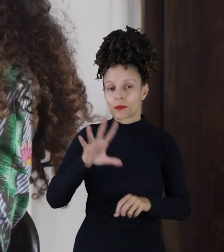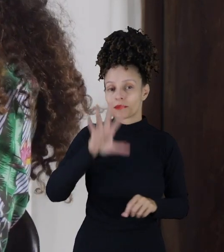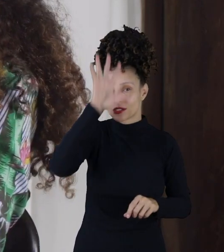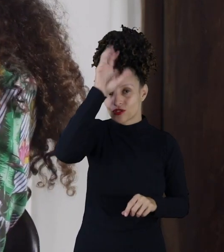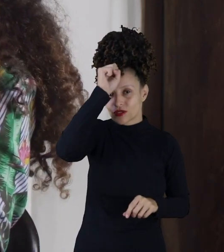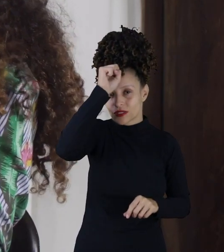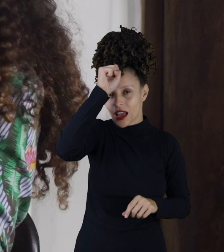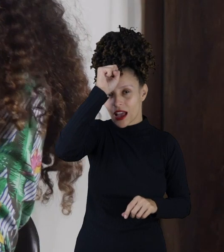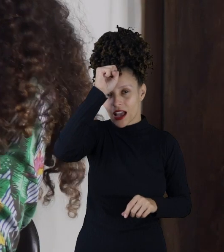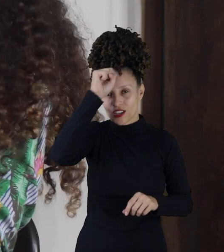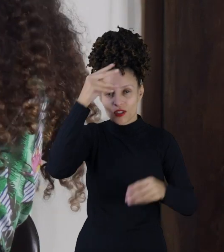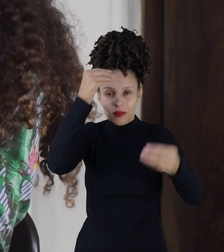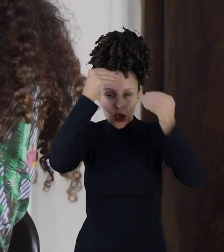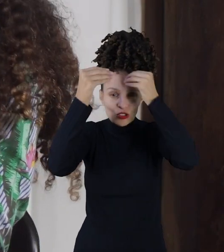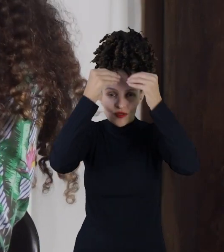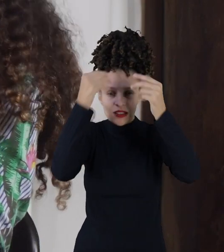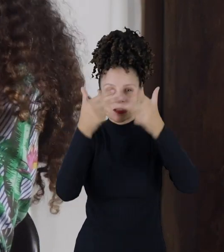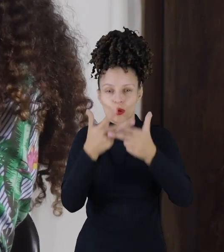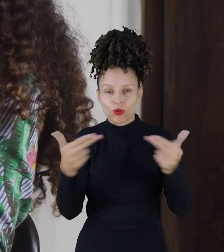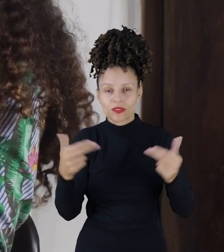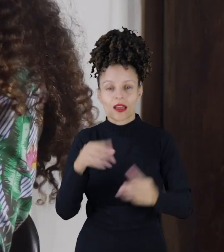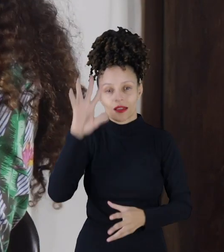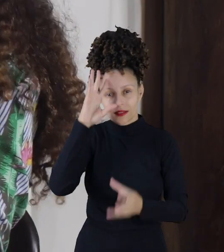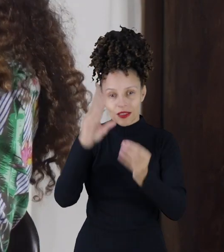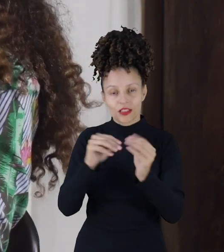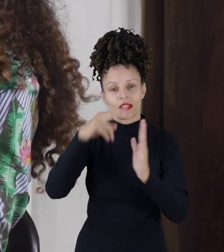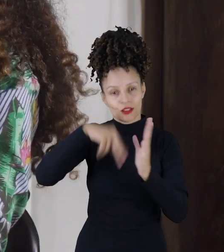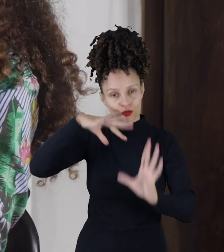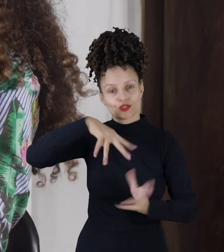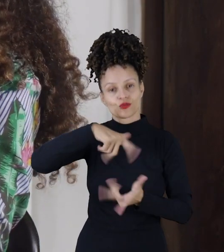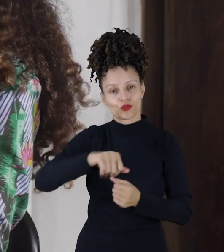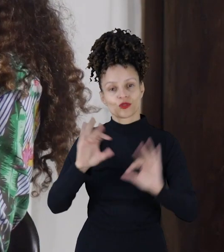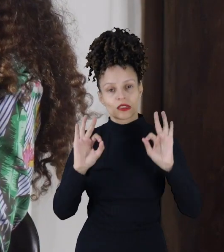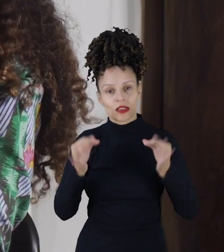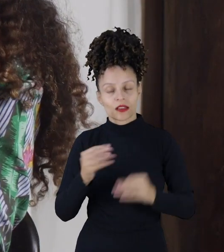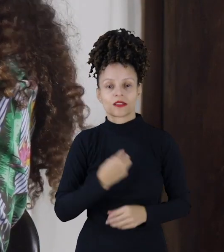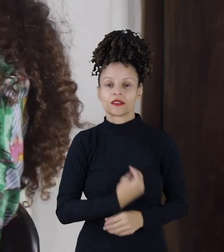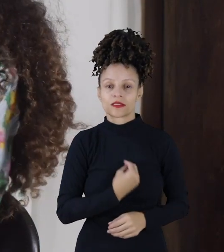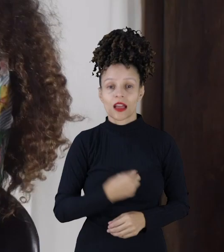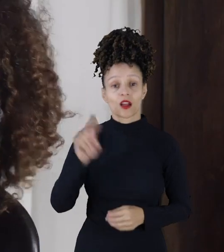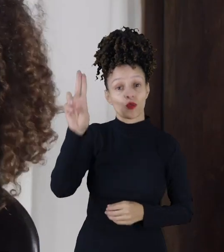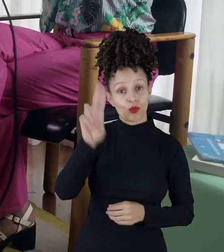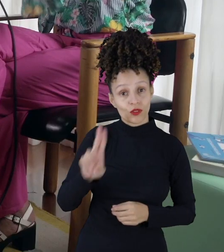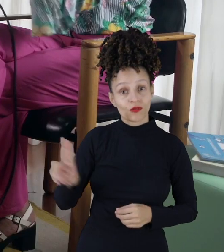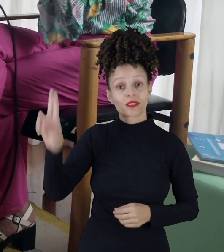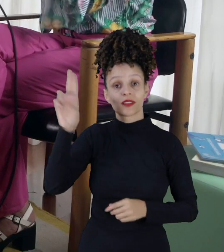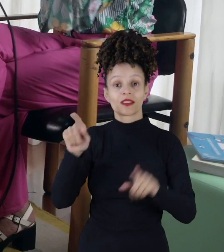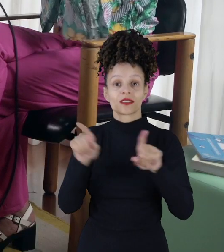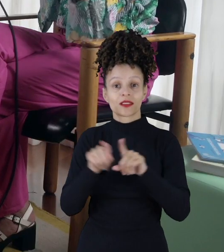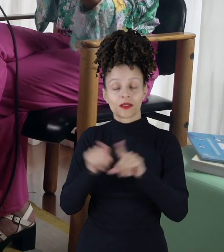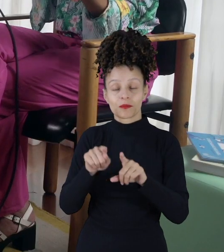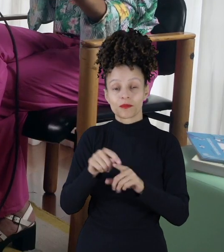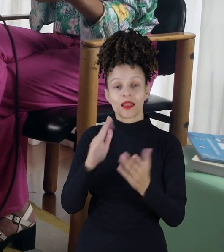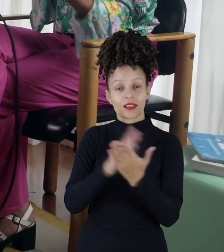da aprendizagem e da decodificação, e entender essas leituras de mundo. Né? Estar na universidade e